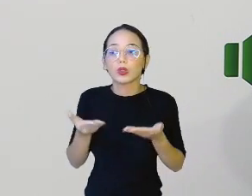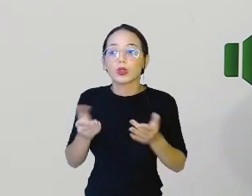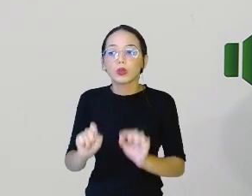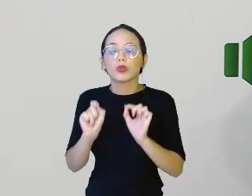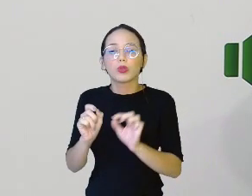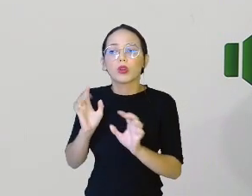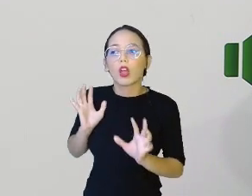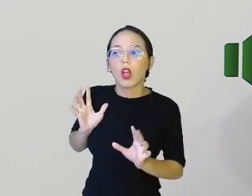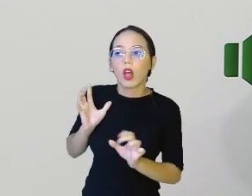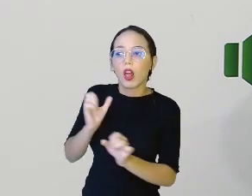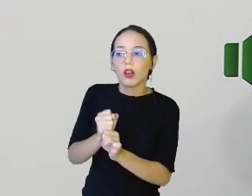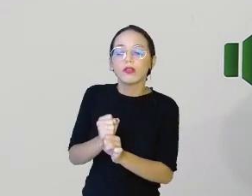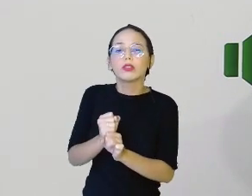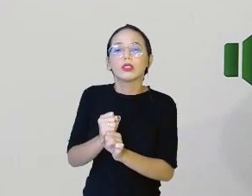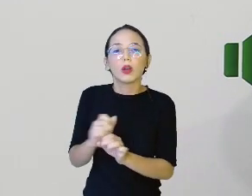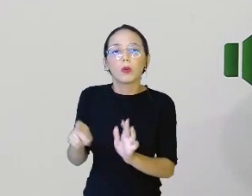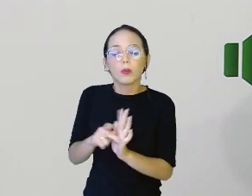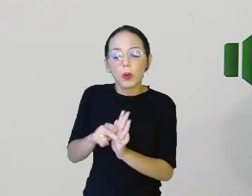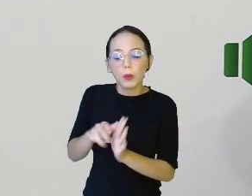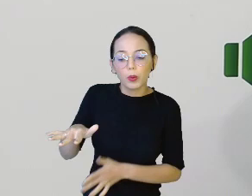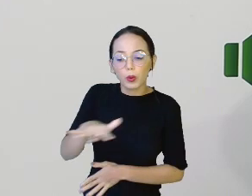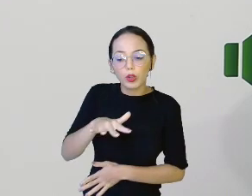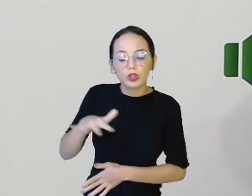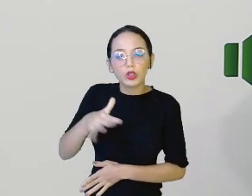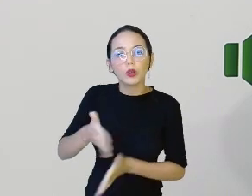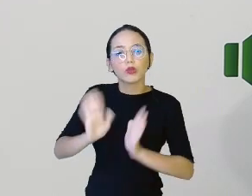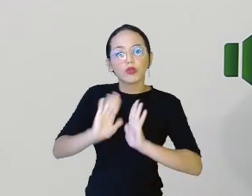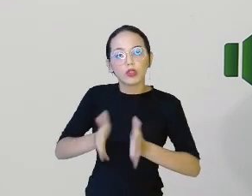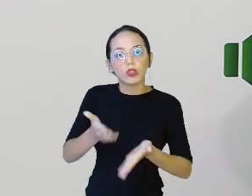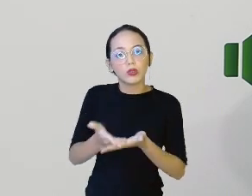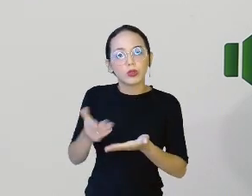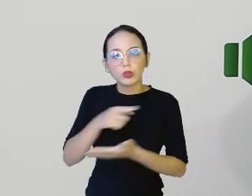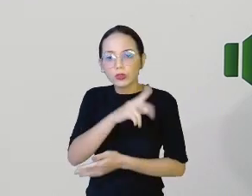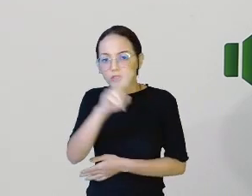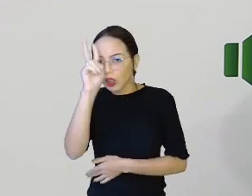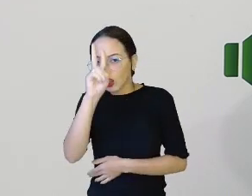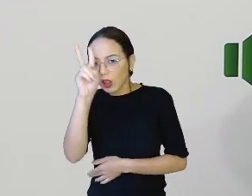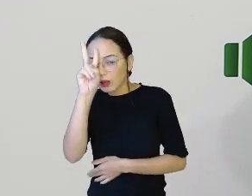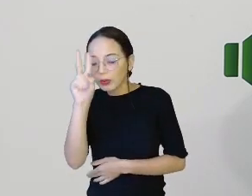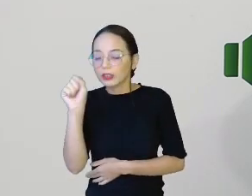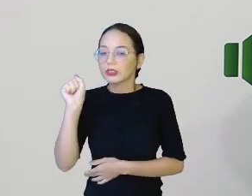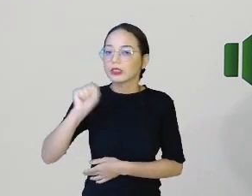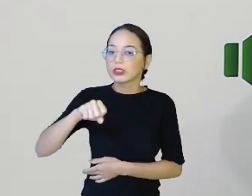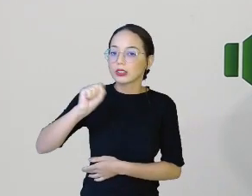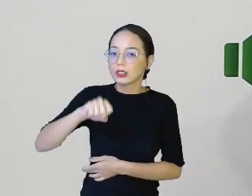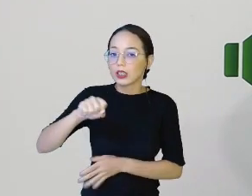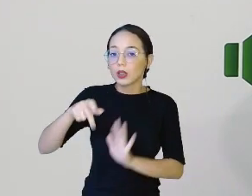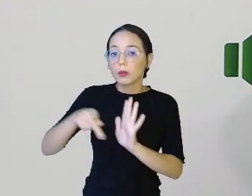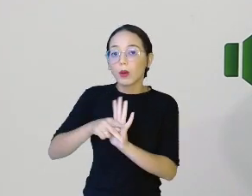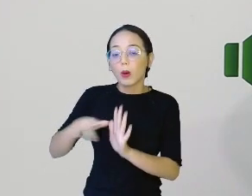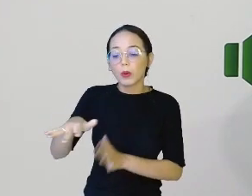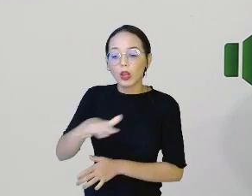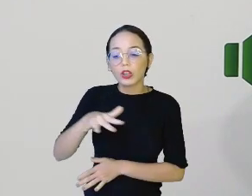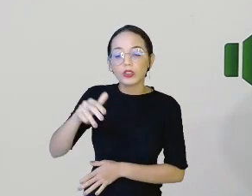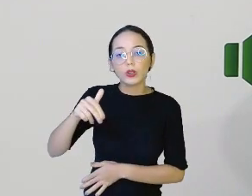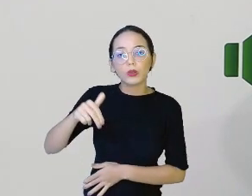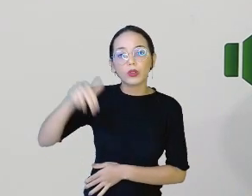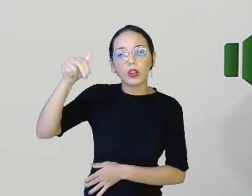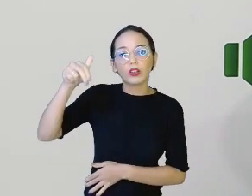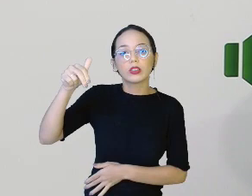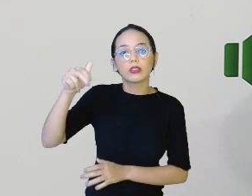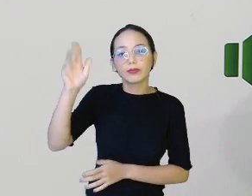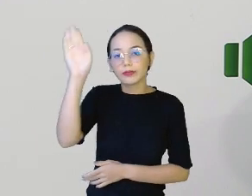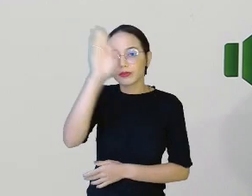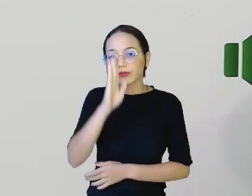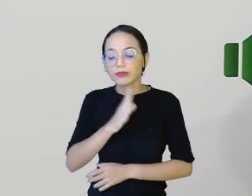uma revisão de uma região que a gente já estudou. Você lembra? Isso mesmo, a região norte